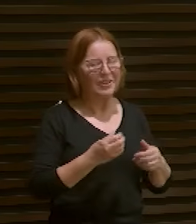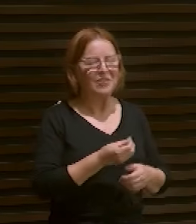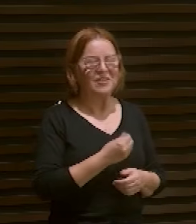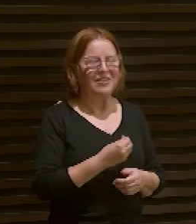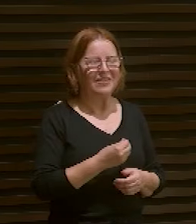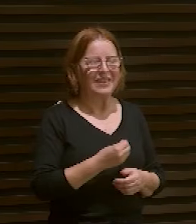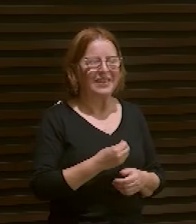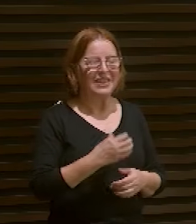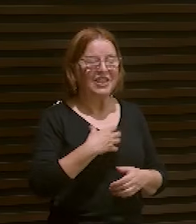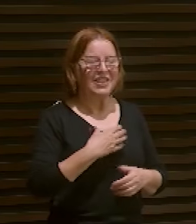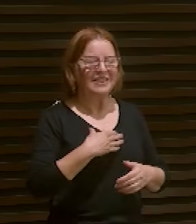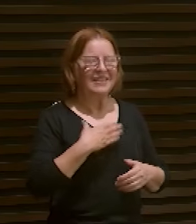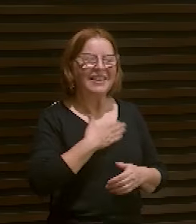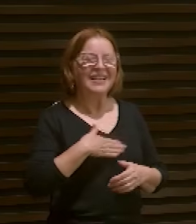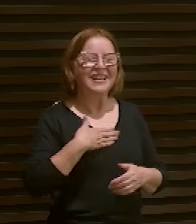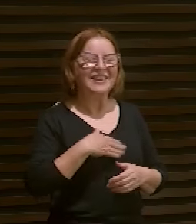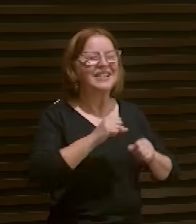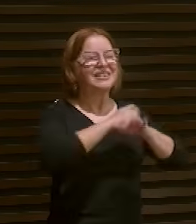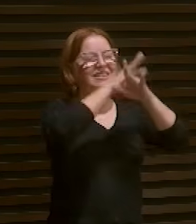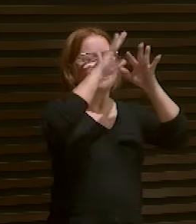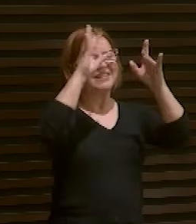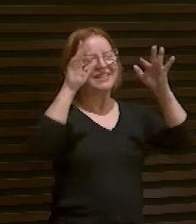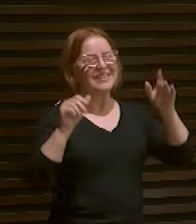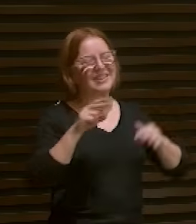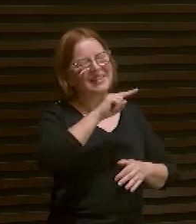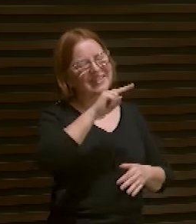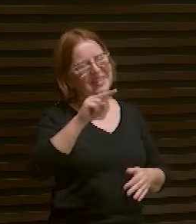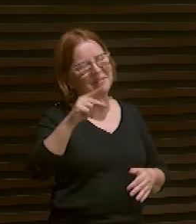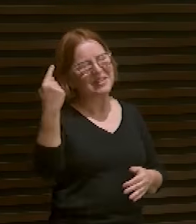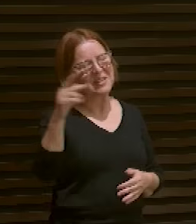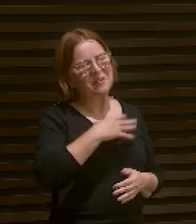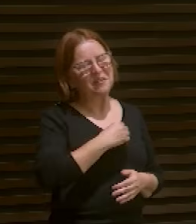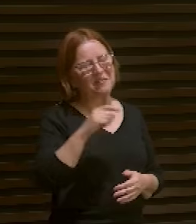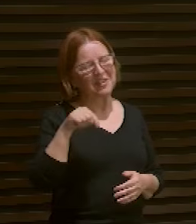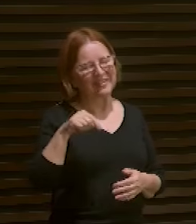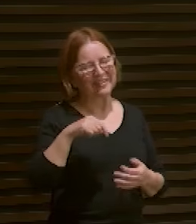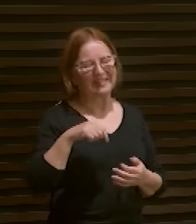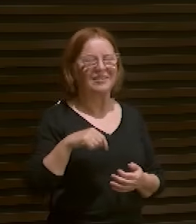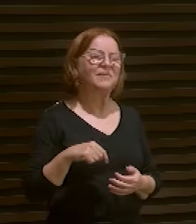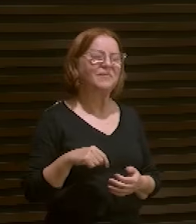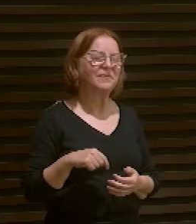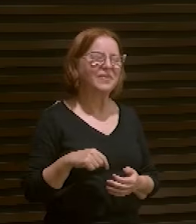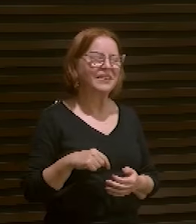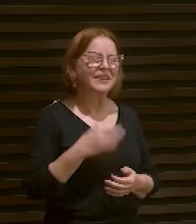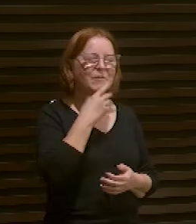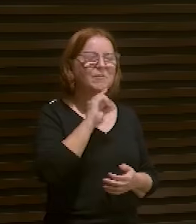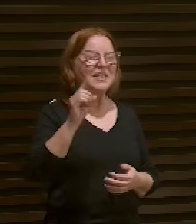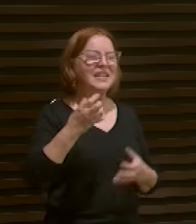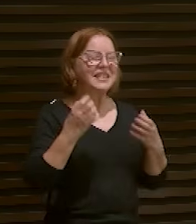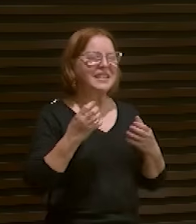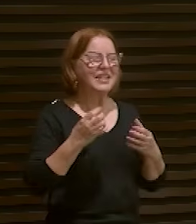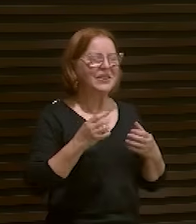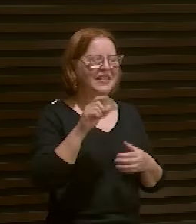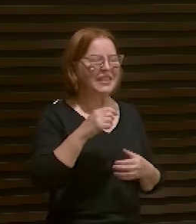que agrade, que glorifique o nome do Seu Filho nesse mundo. Pai, eu quero ser